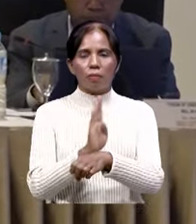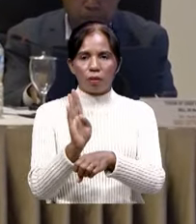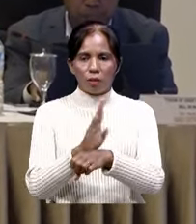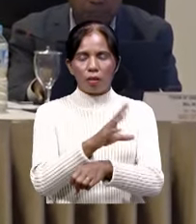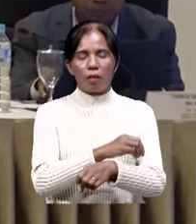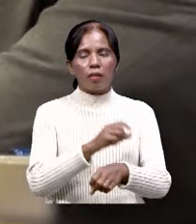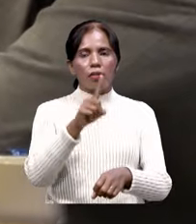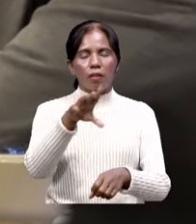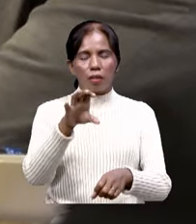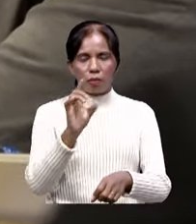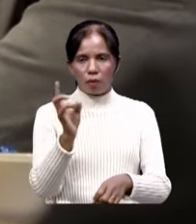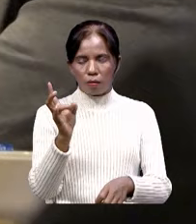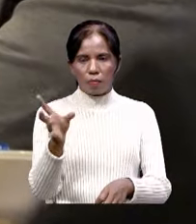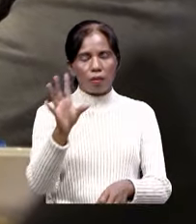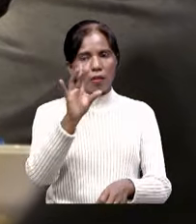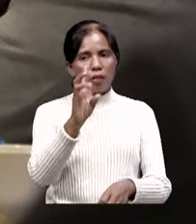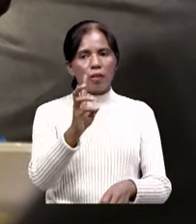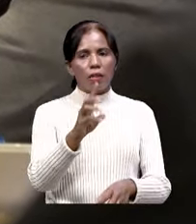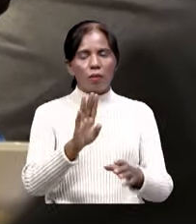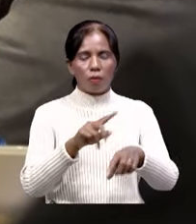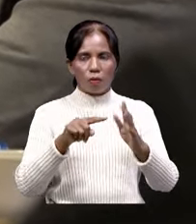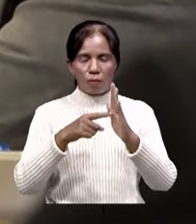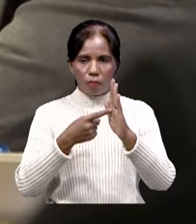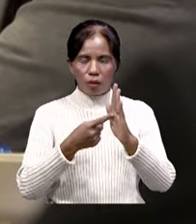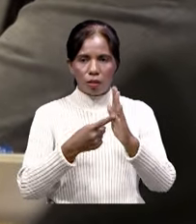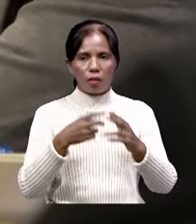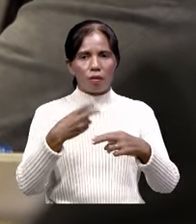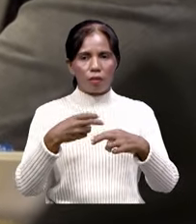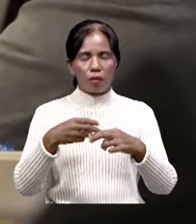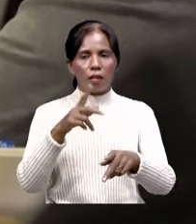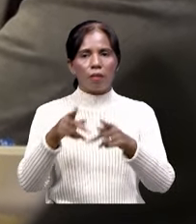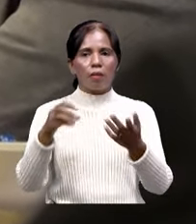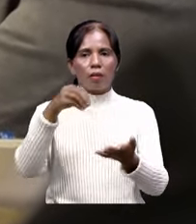atau sida wal nolu resin neng, atau hahu negosiu. Difisil atau investor sida